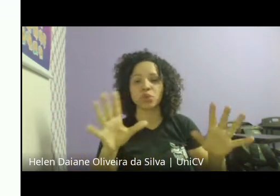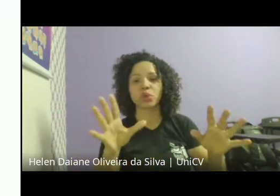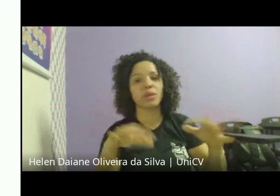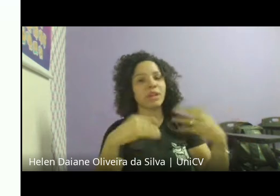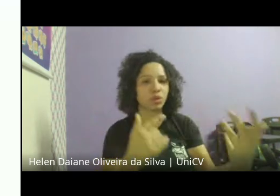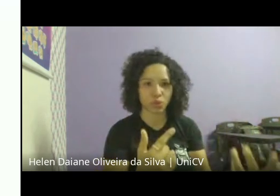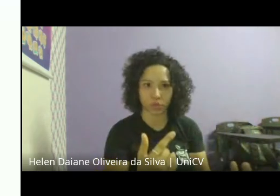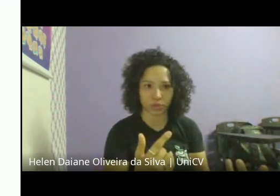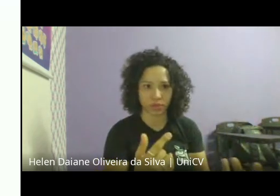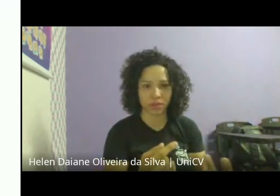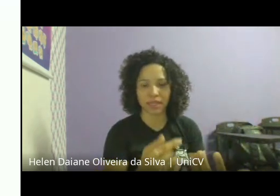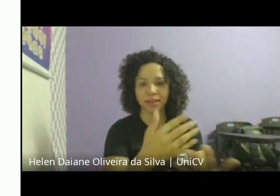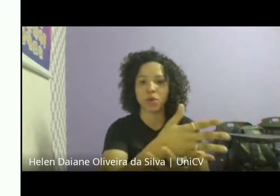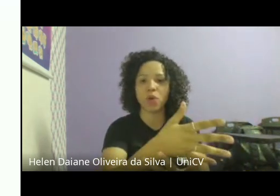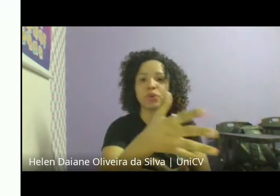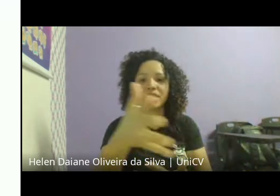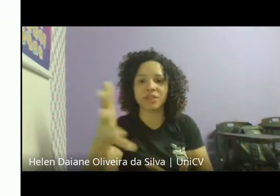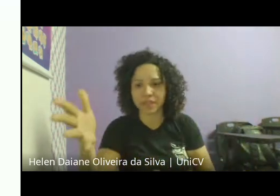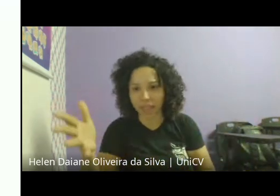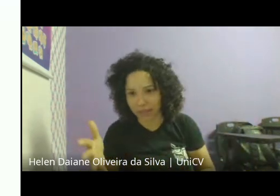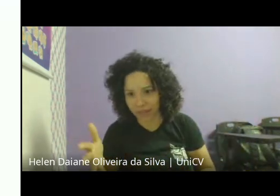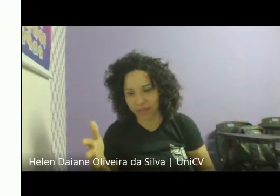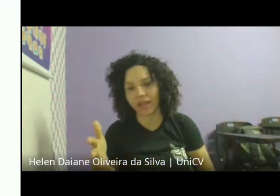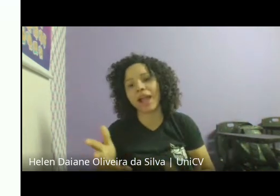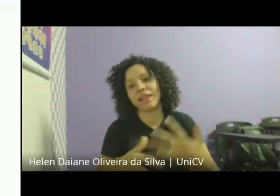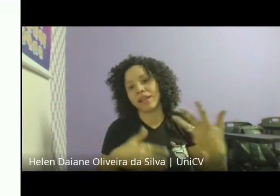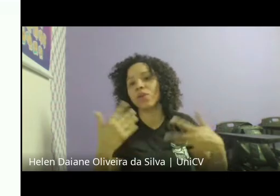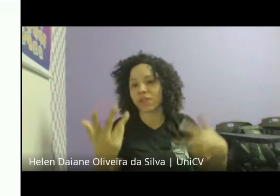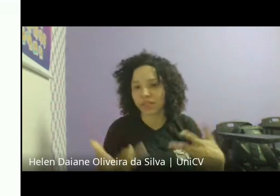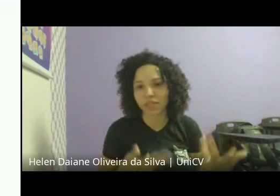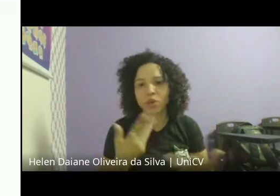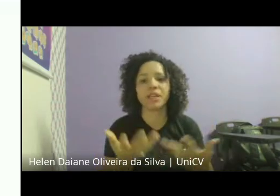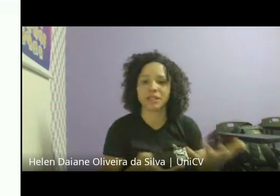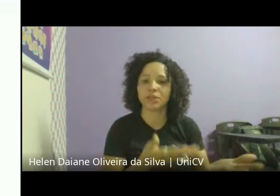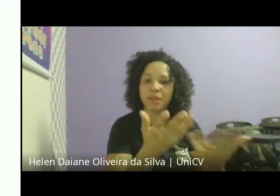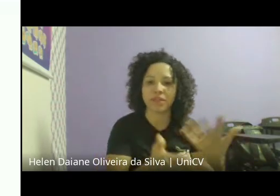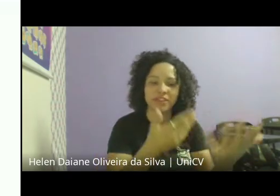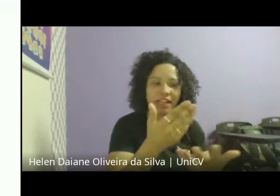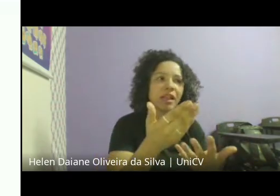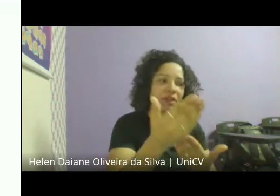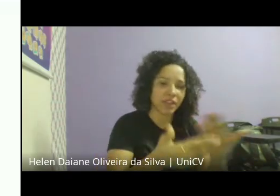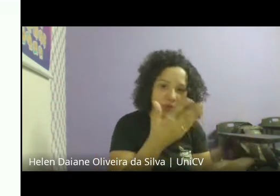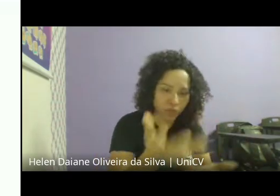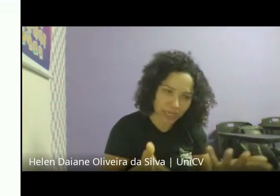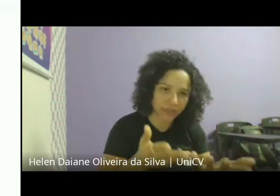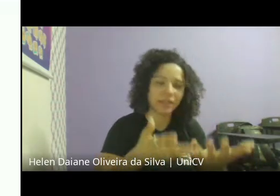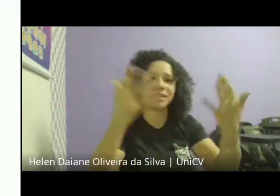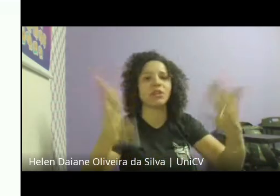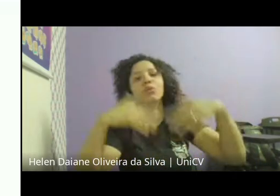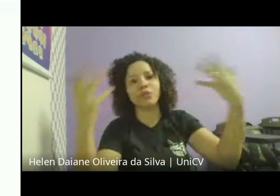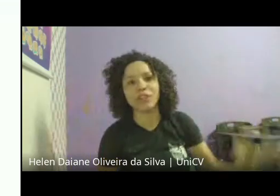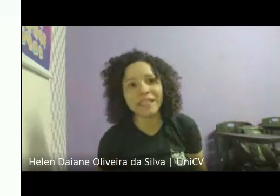às vezes o surdo, ele não é só surdo, ele tem outras deficiências. Aí, com certeza, a comunicação também vai ficar